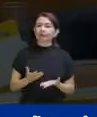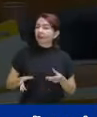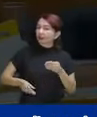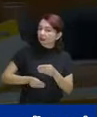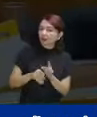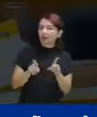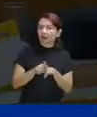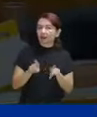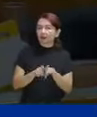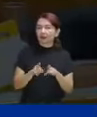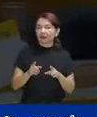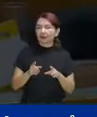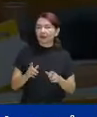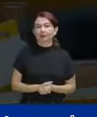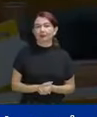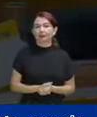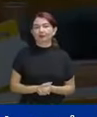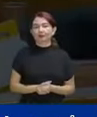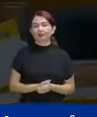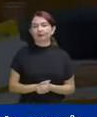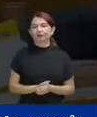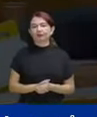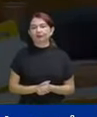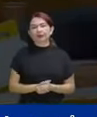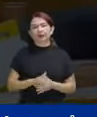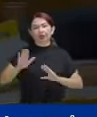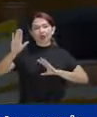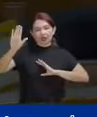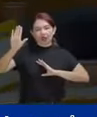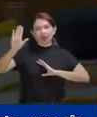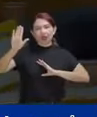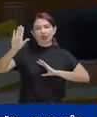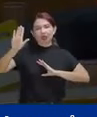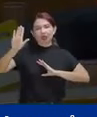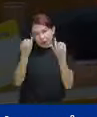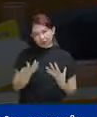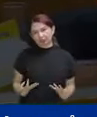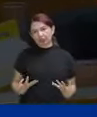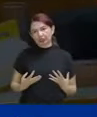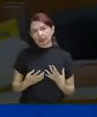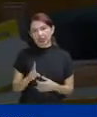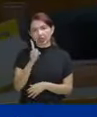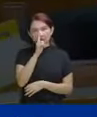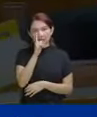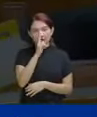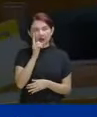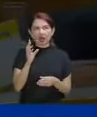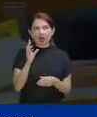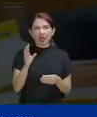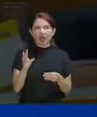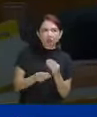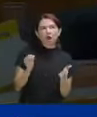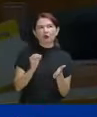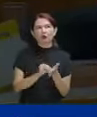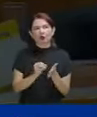Acrescento a isso, senhor presidente, embora não esteja claro, que ela procura justificar falhas de não ter juntado